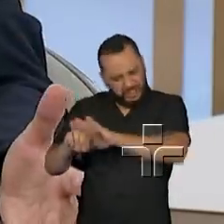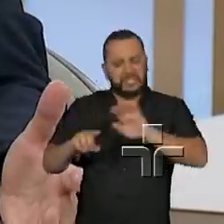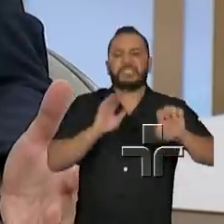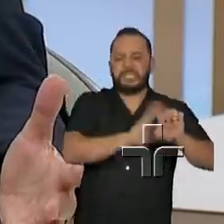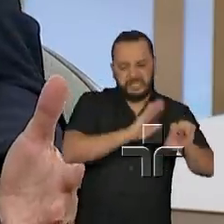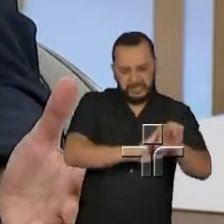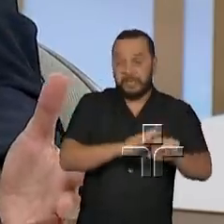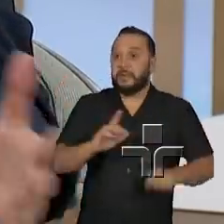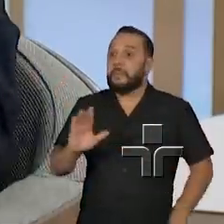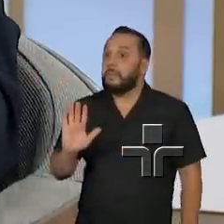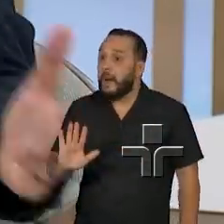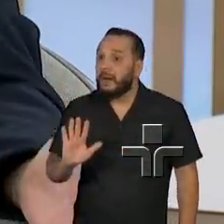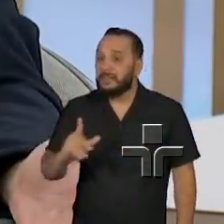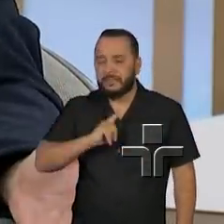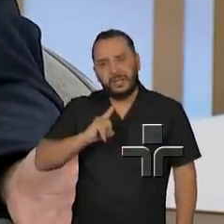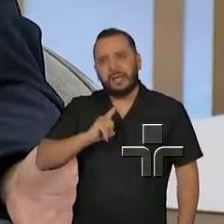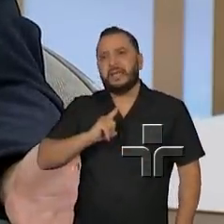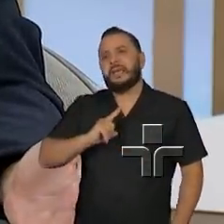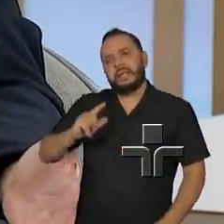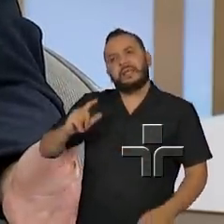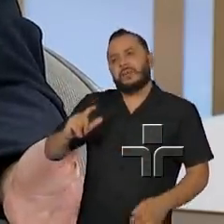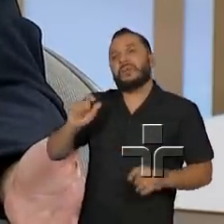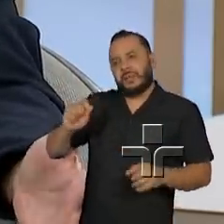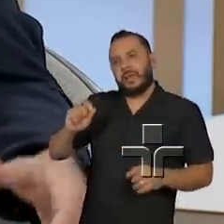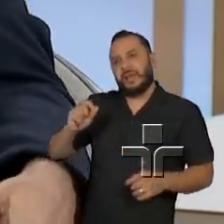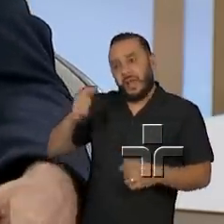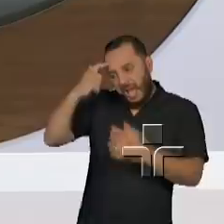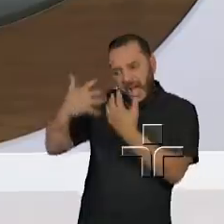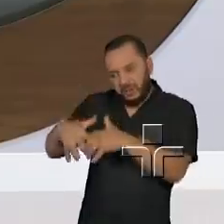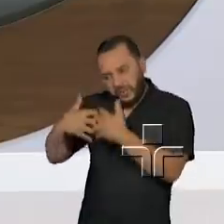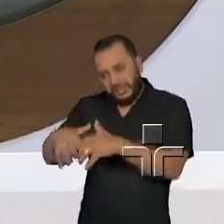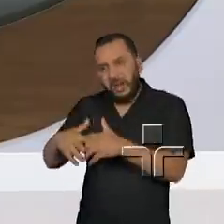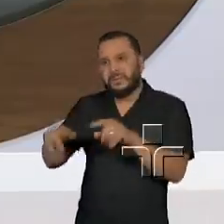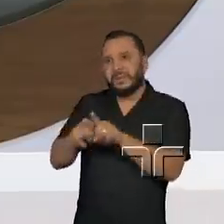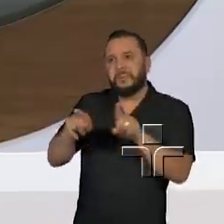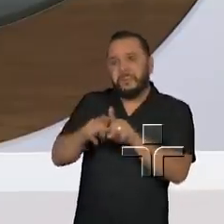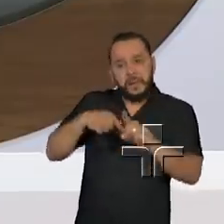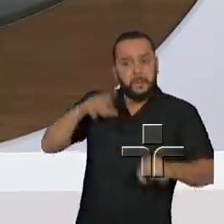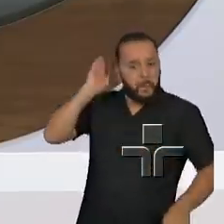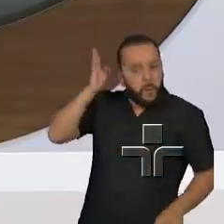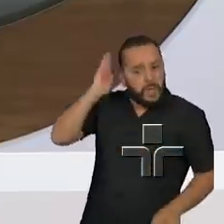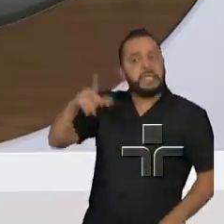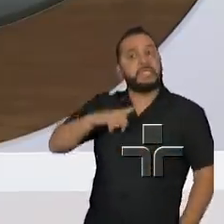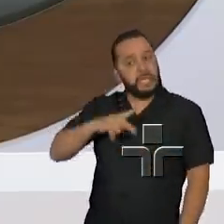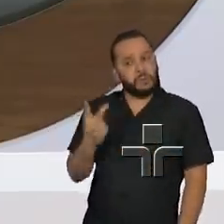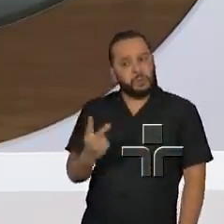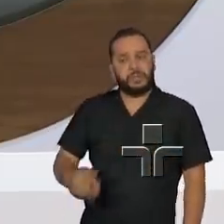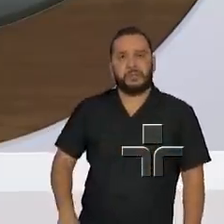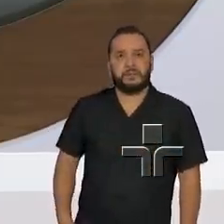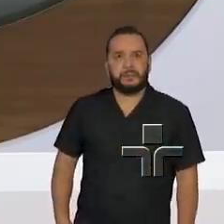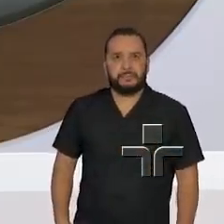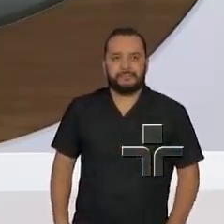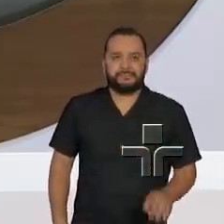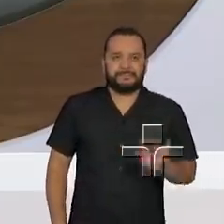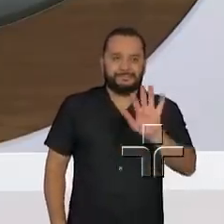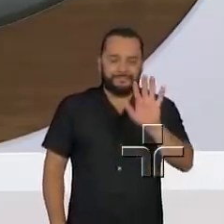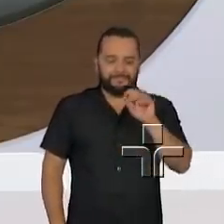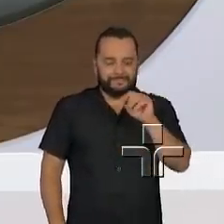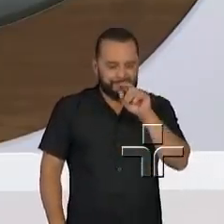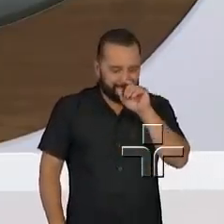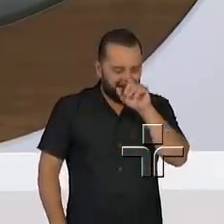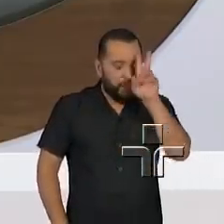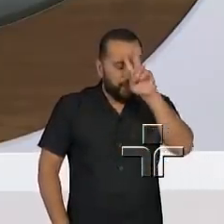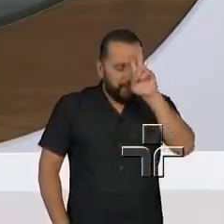questão de racionalidade e irracionalidade. É engraçado que colocar a educação... Tem uma cena que ficou